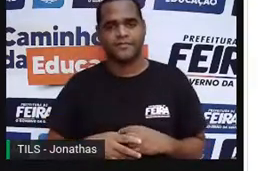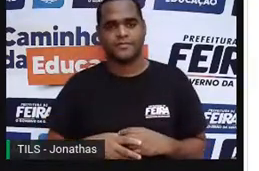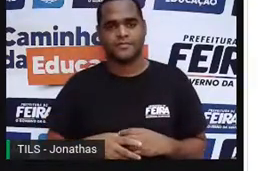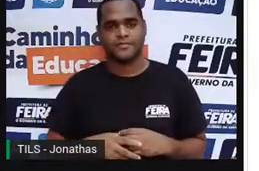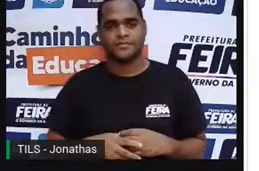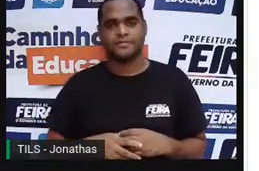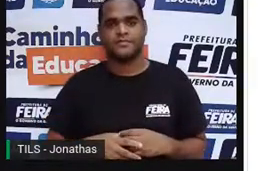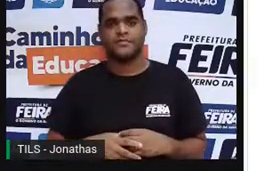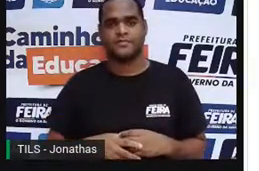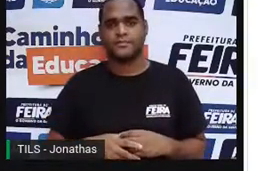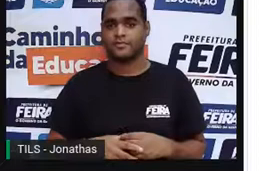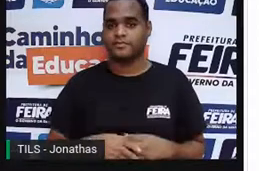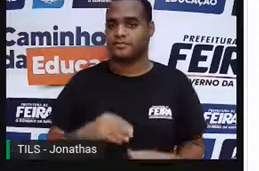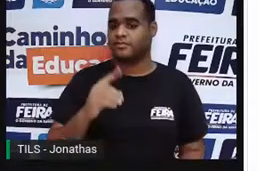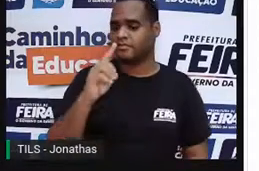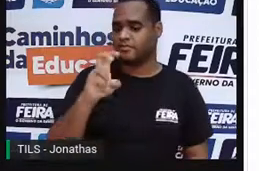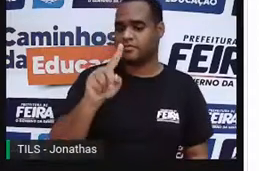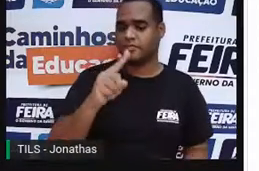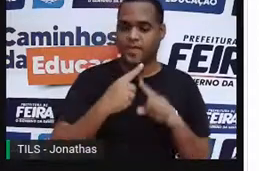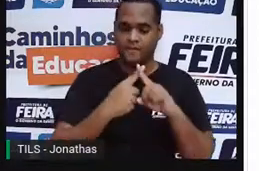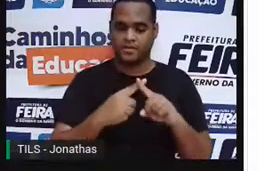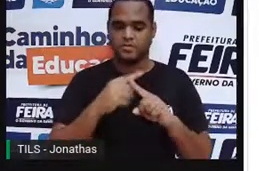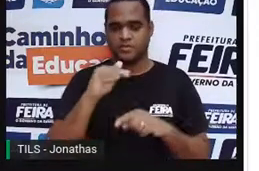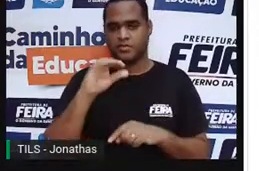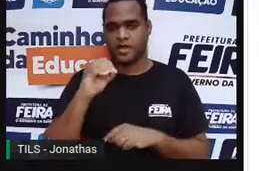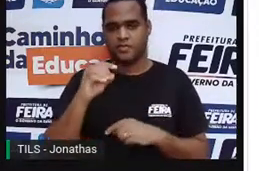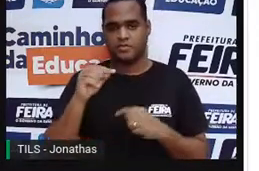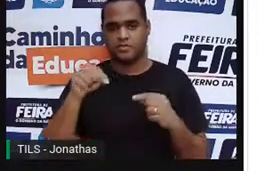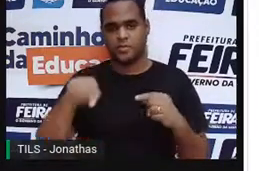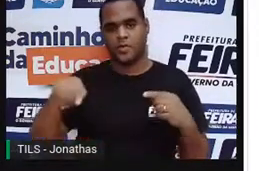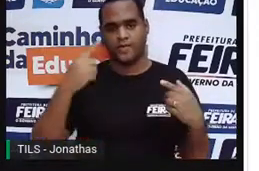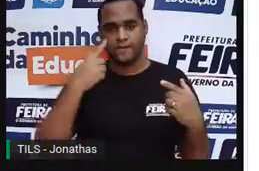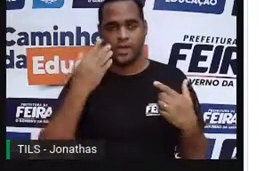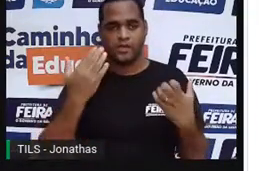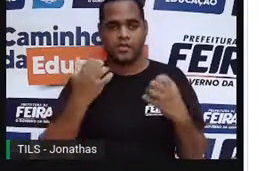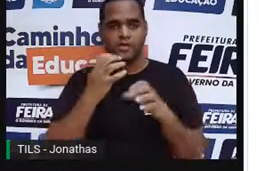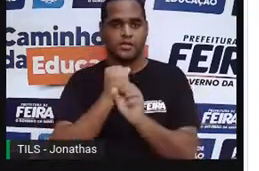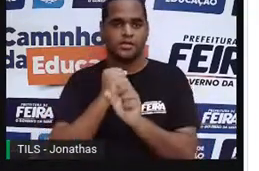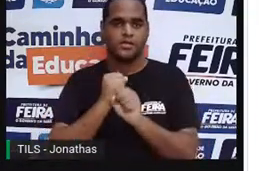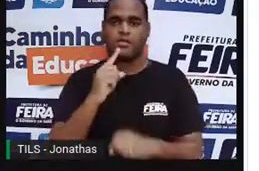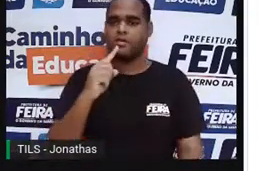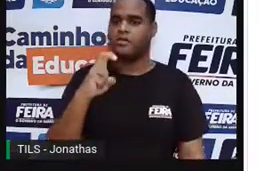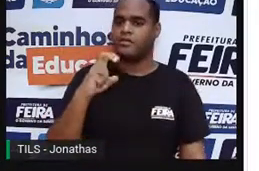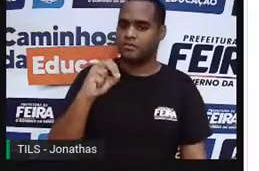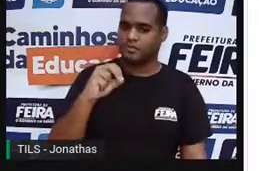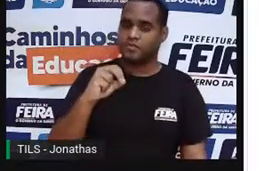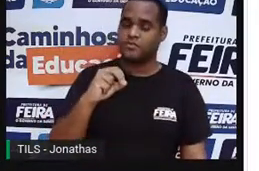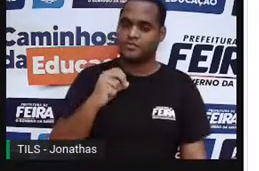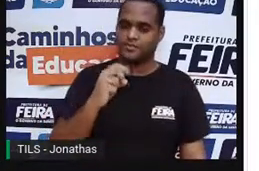tá bom 15 vezes 10 quando a gente fizer vai dar um total de 150